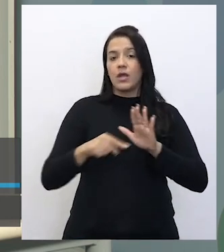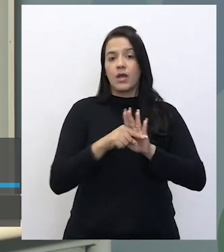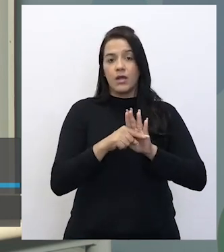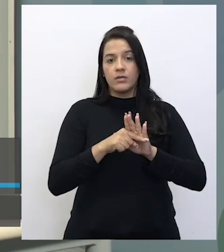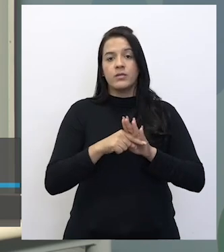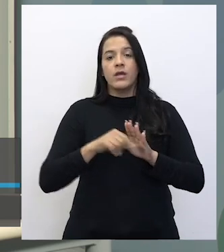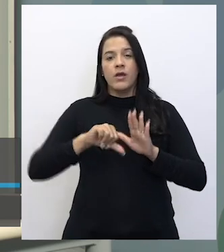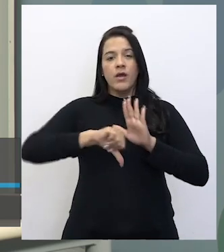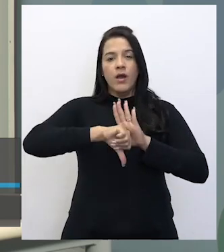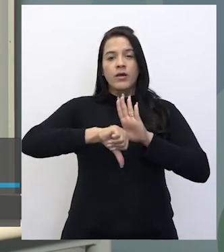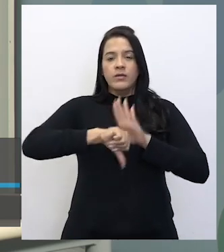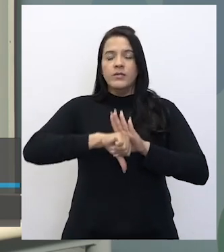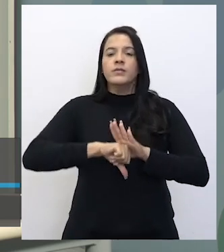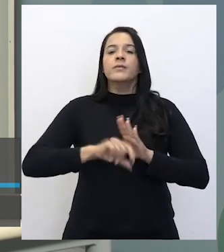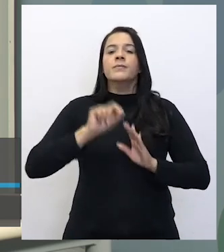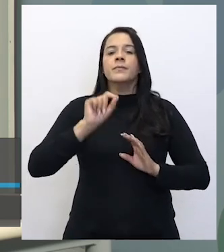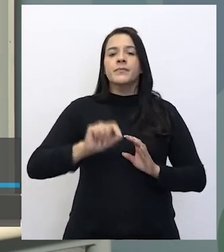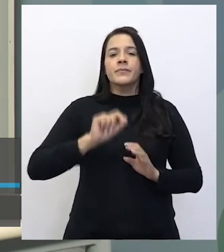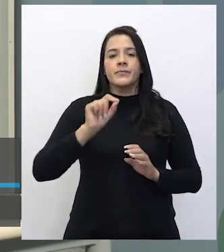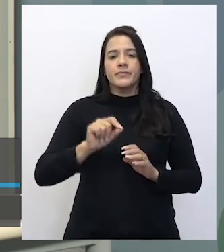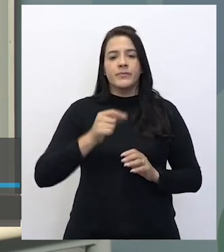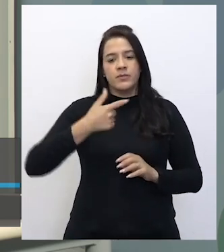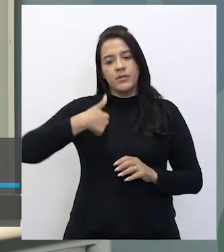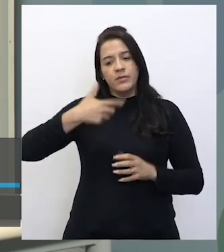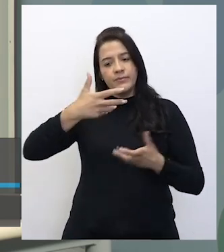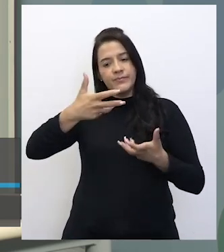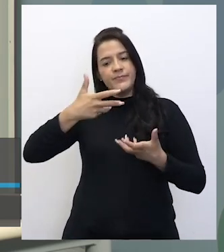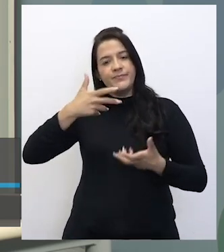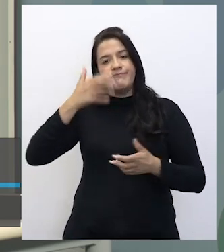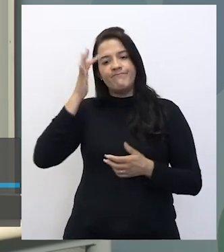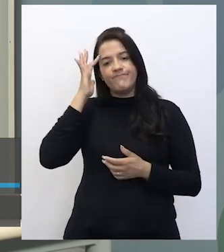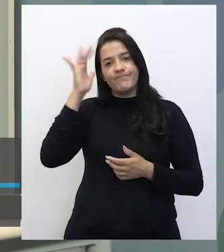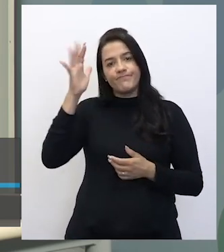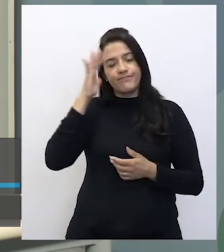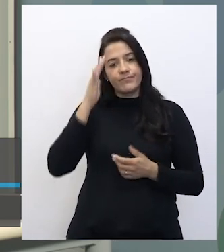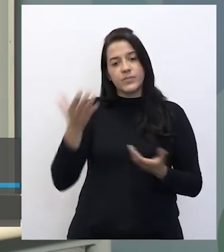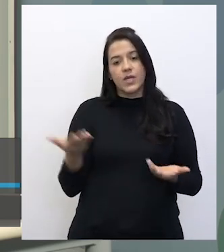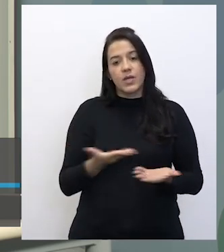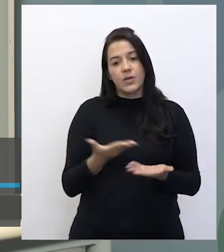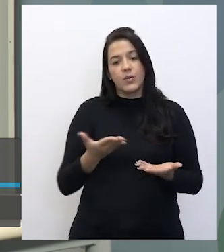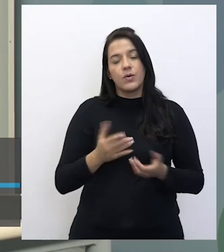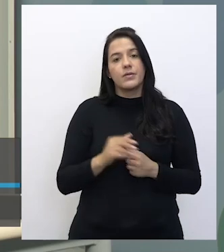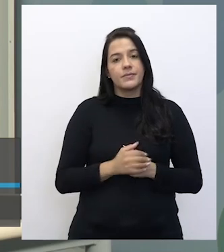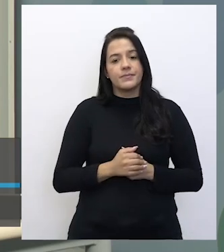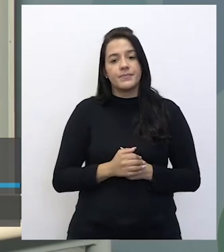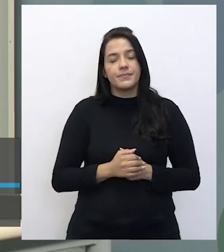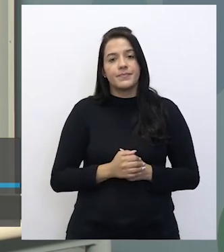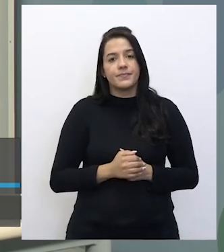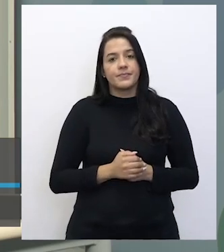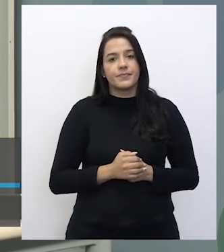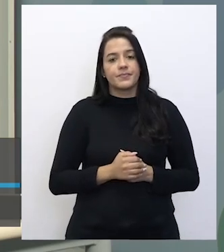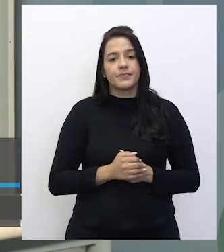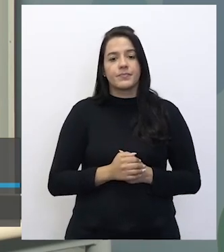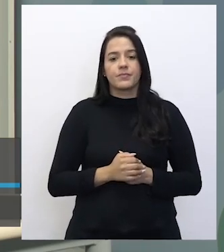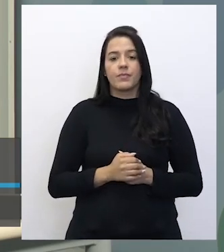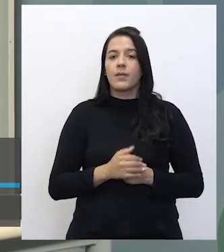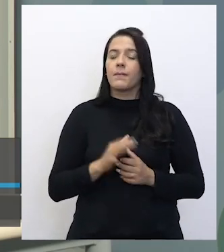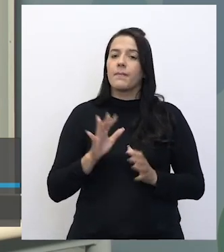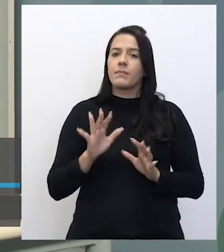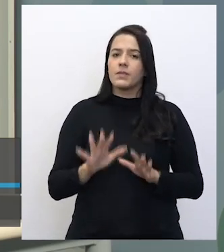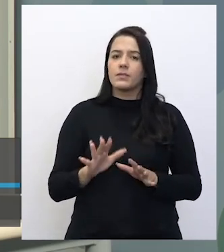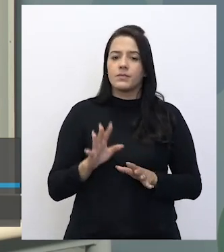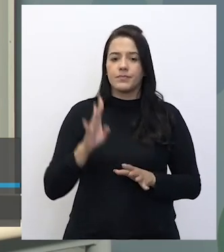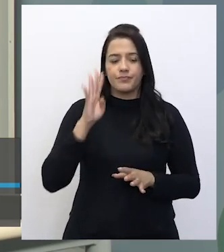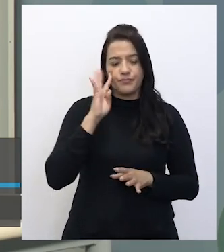Prado Júnior traz pra gente, eu gostaria então de pensar, tá bom, então o que será